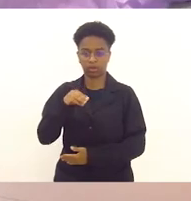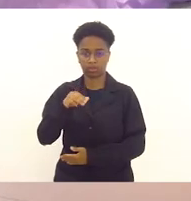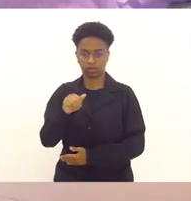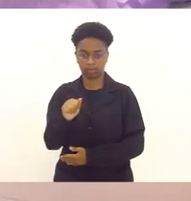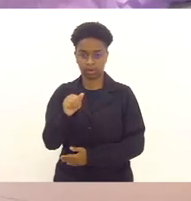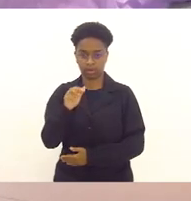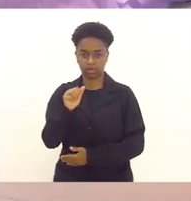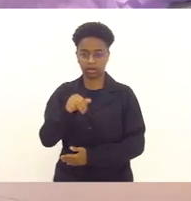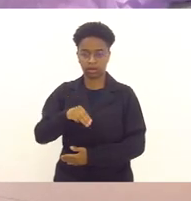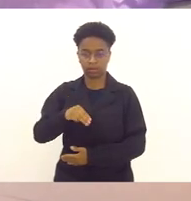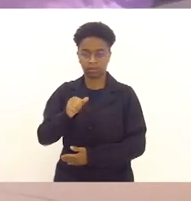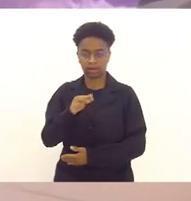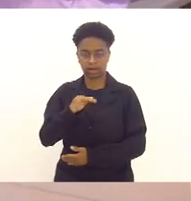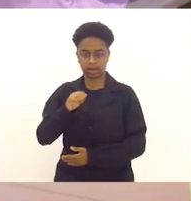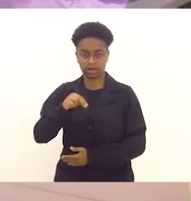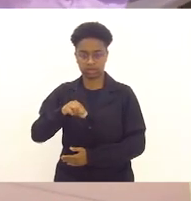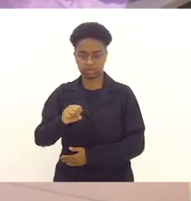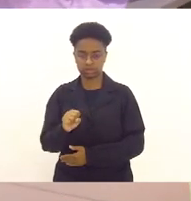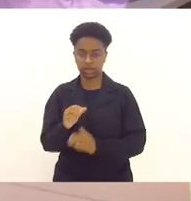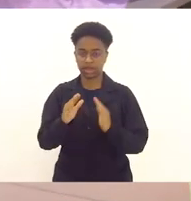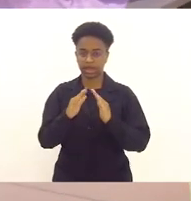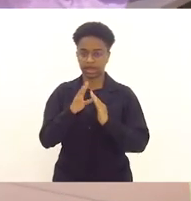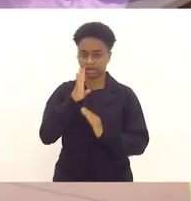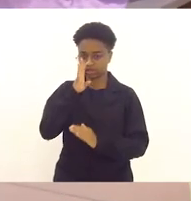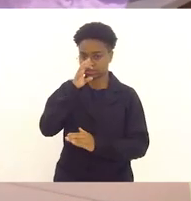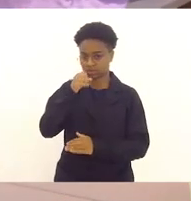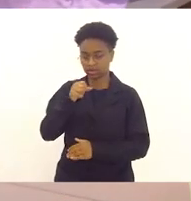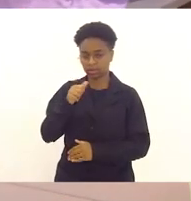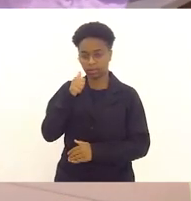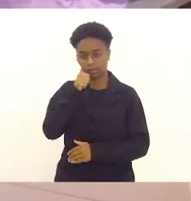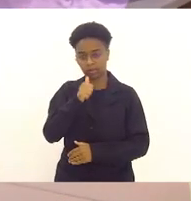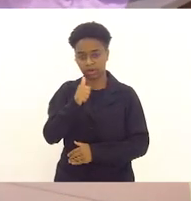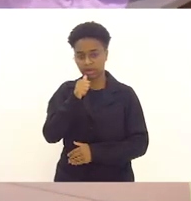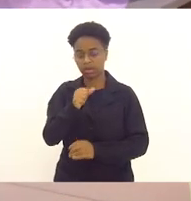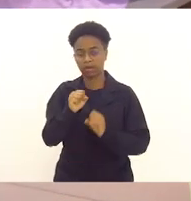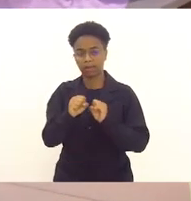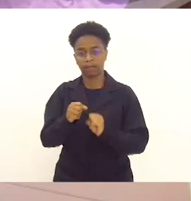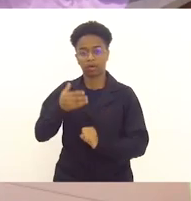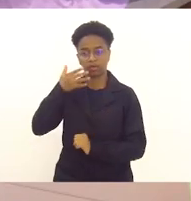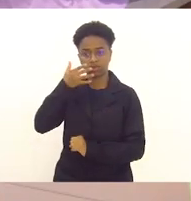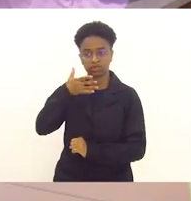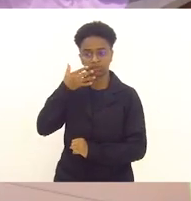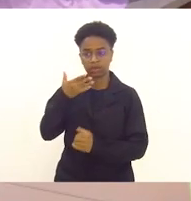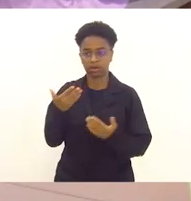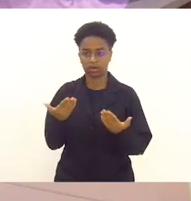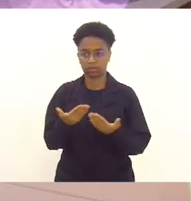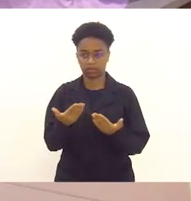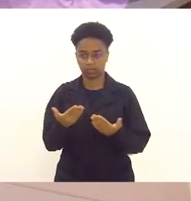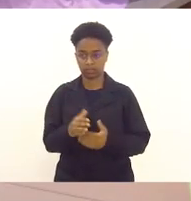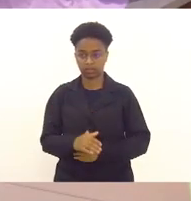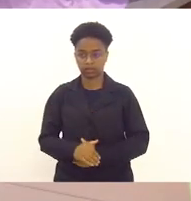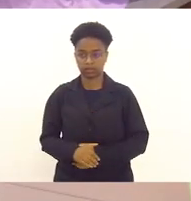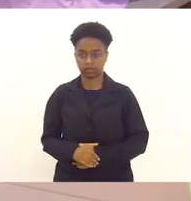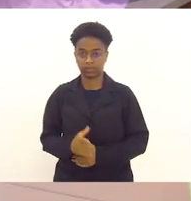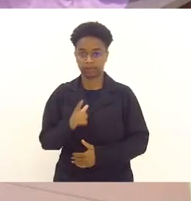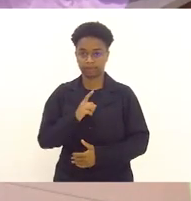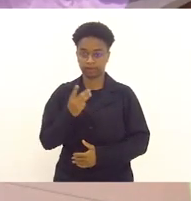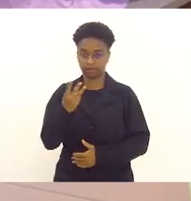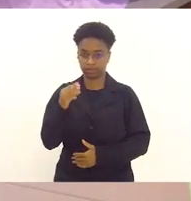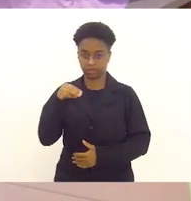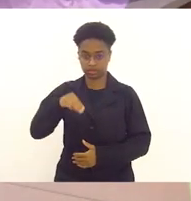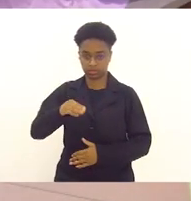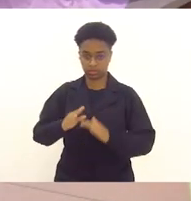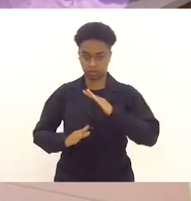Marins da casa de resistência da mulher que possa fazer o uso da fala a senhora dispõe de